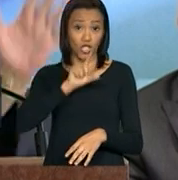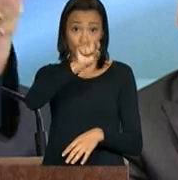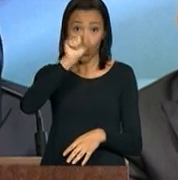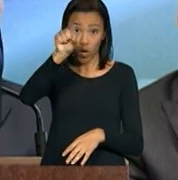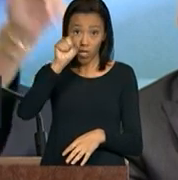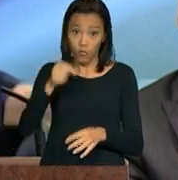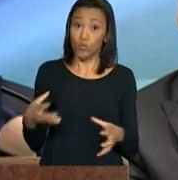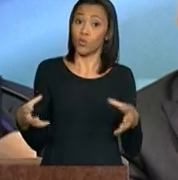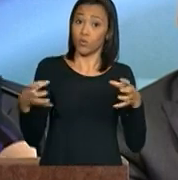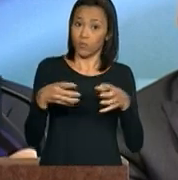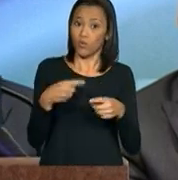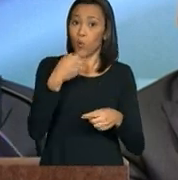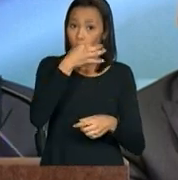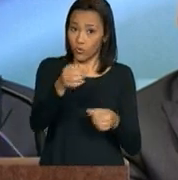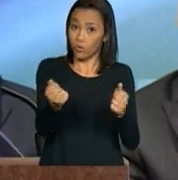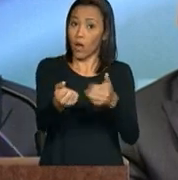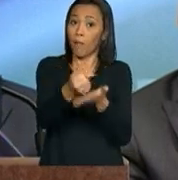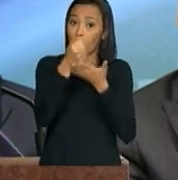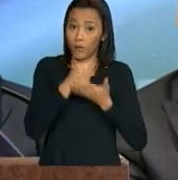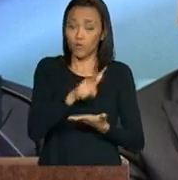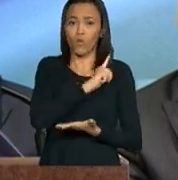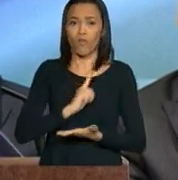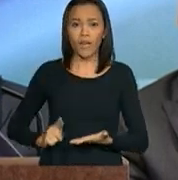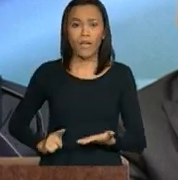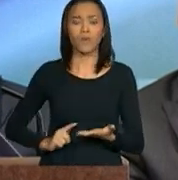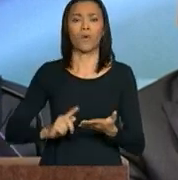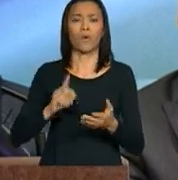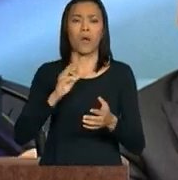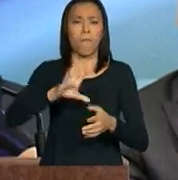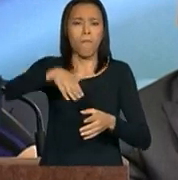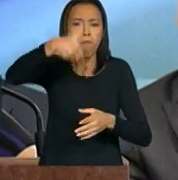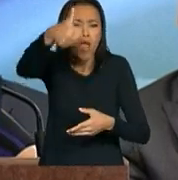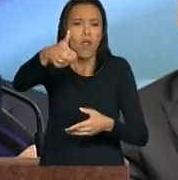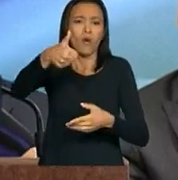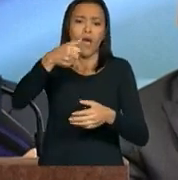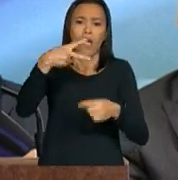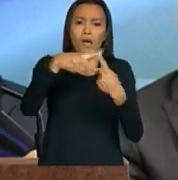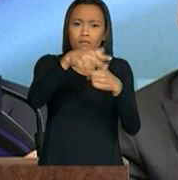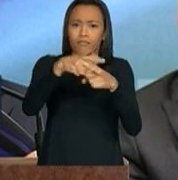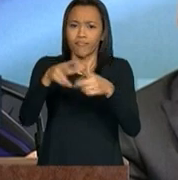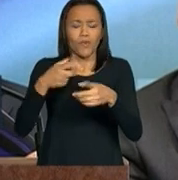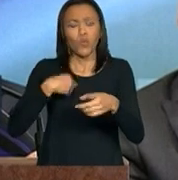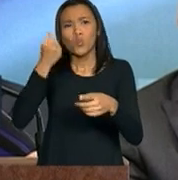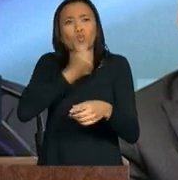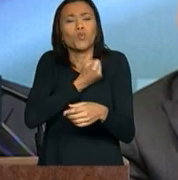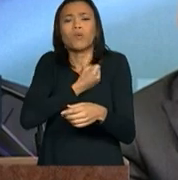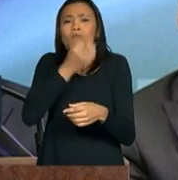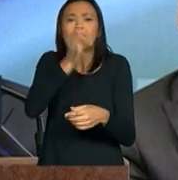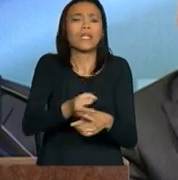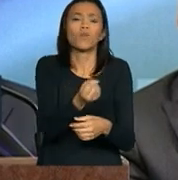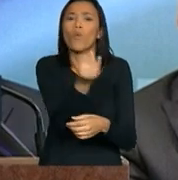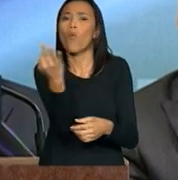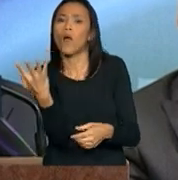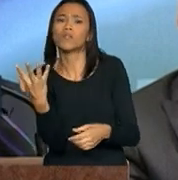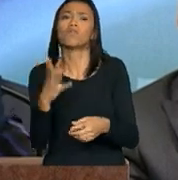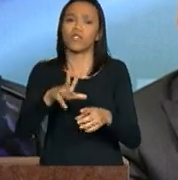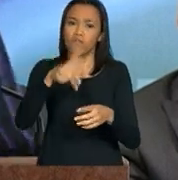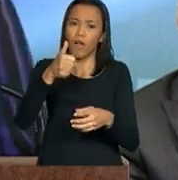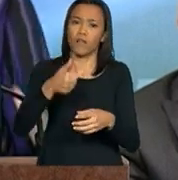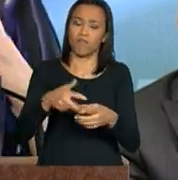governadores recuperar em torno de 280 ou 290 eu não tô com o número Claro agora